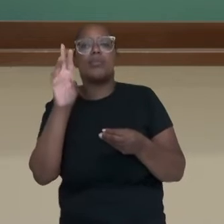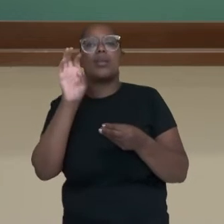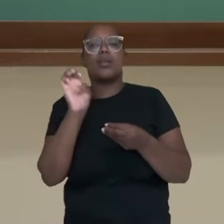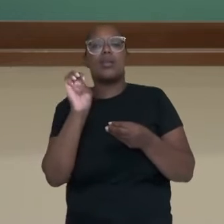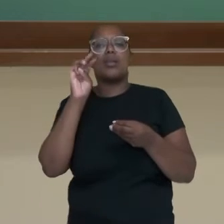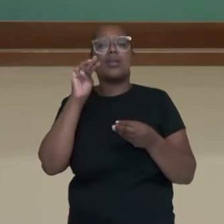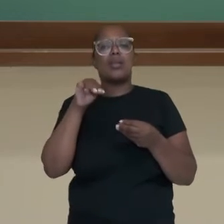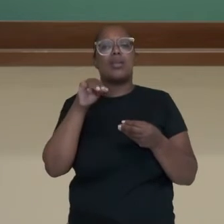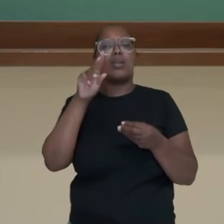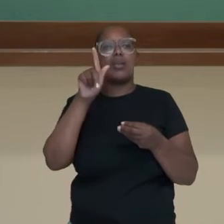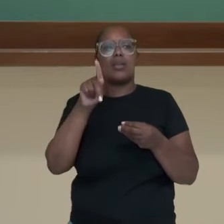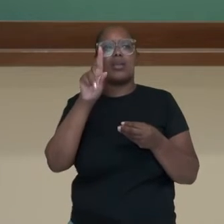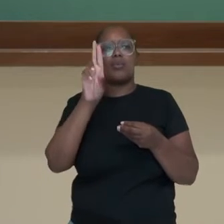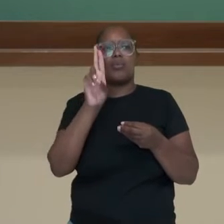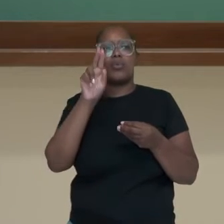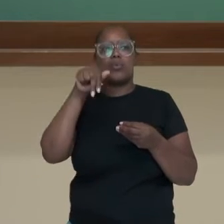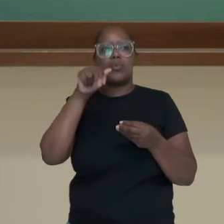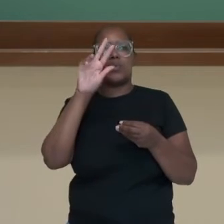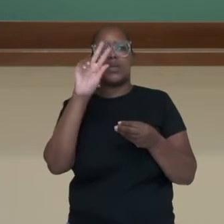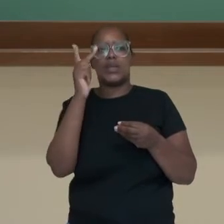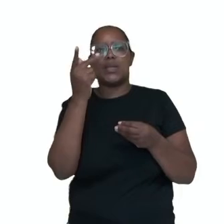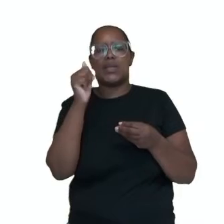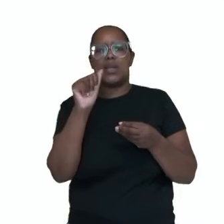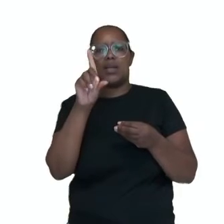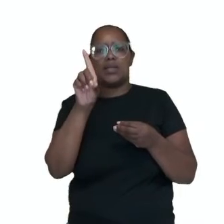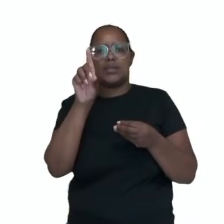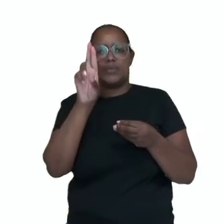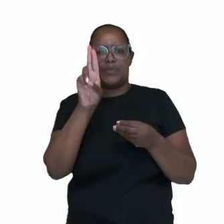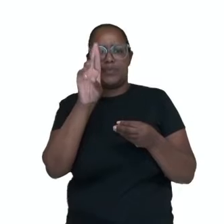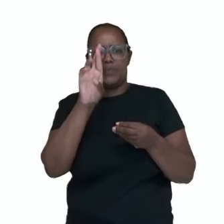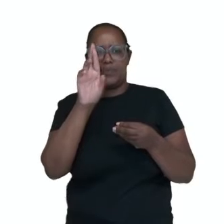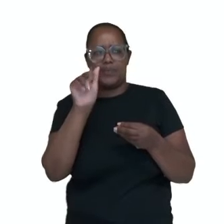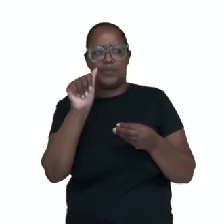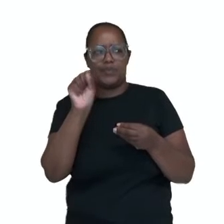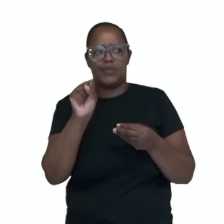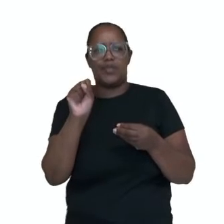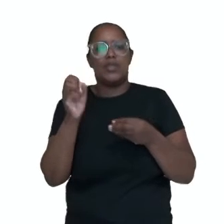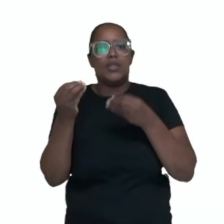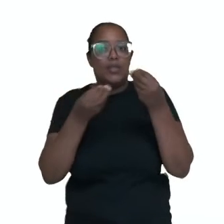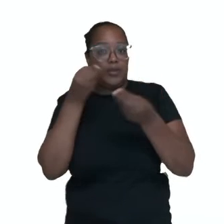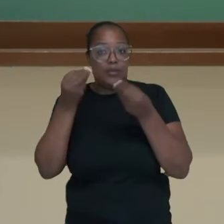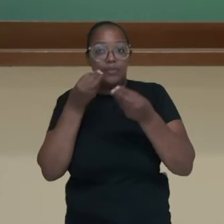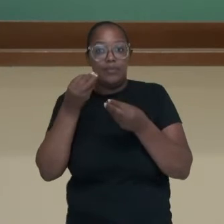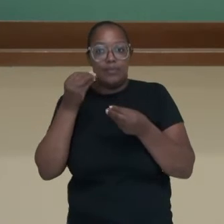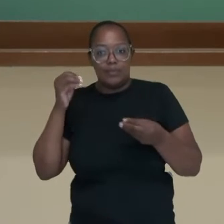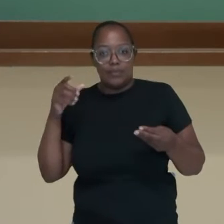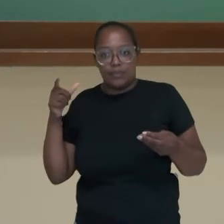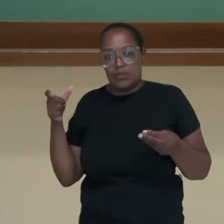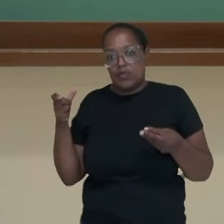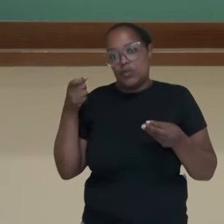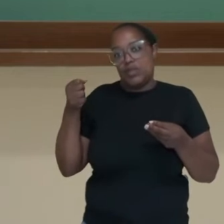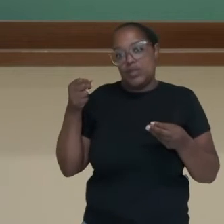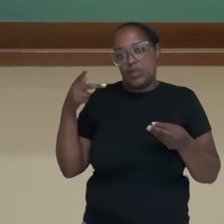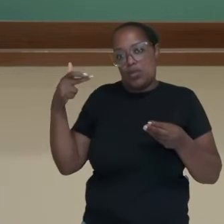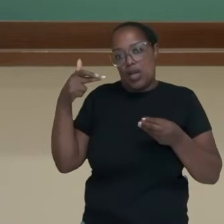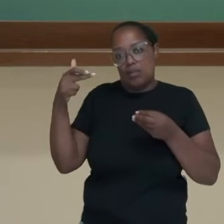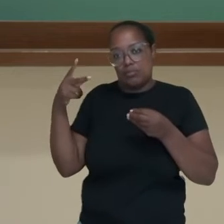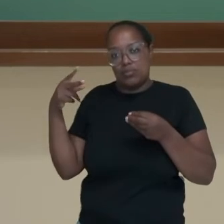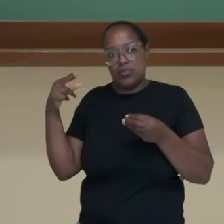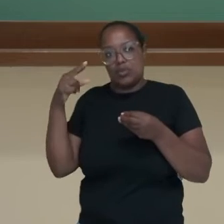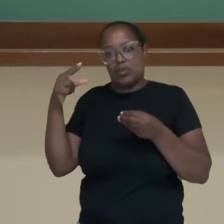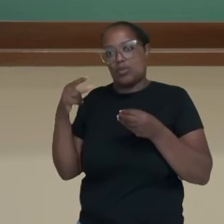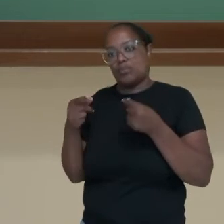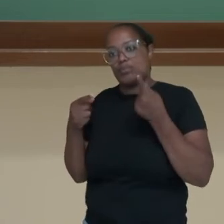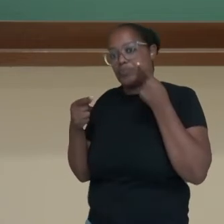caneta, né, a clássica, que são os tipos de pegadas, né? Eu posso segurar como uma caneta ou segurar